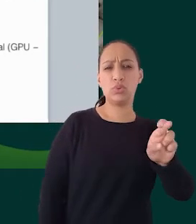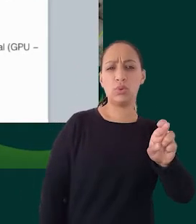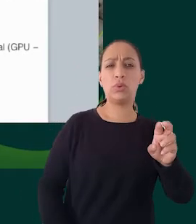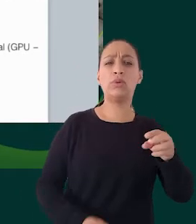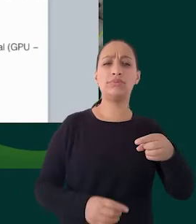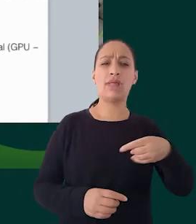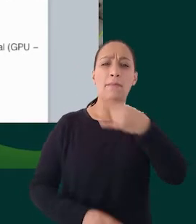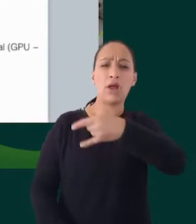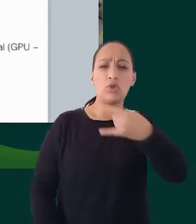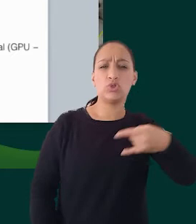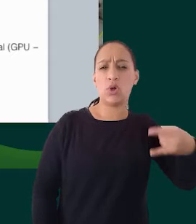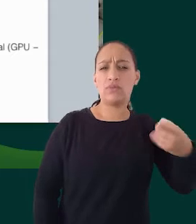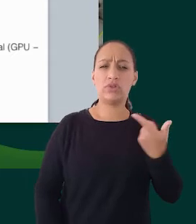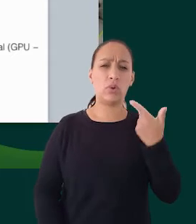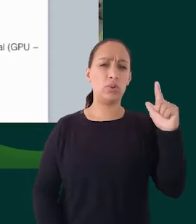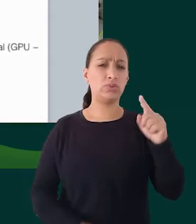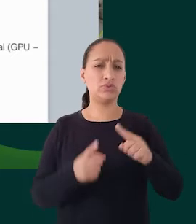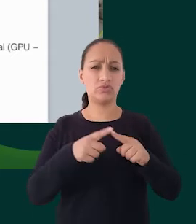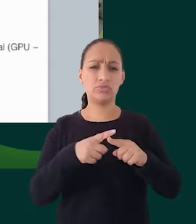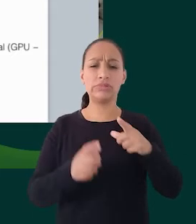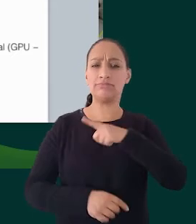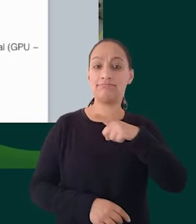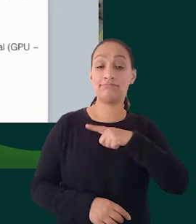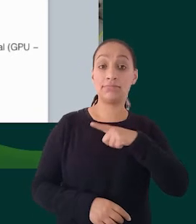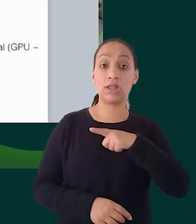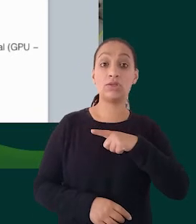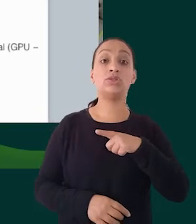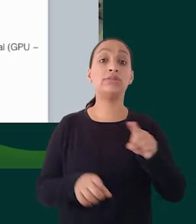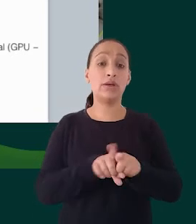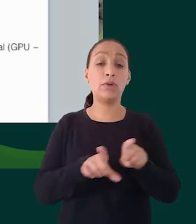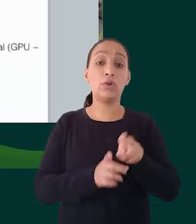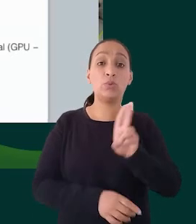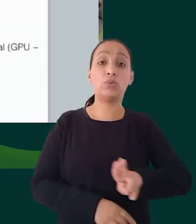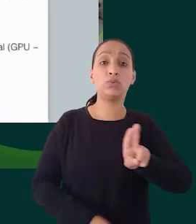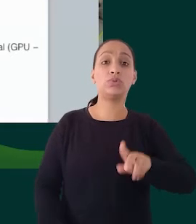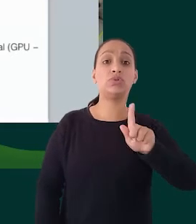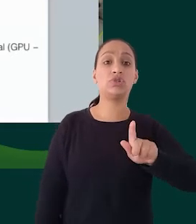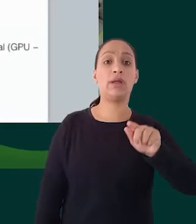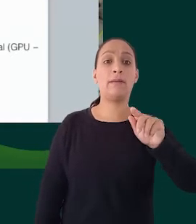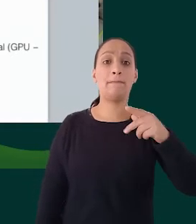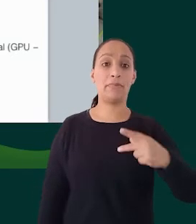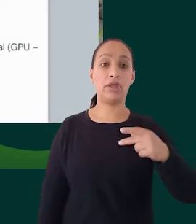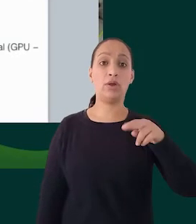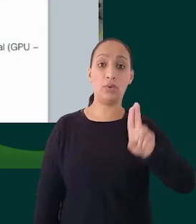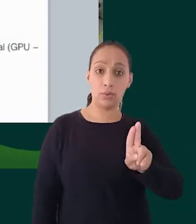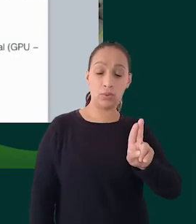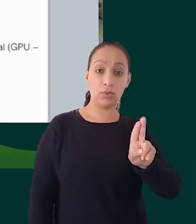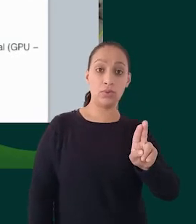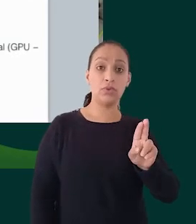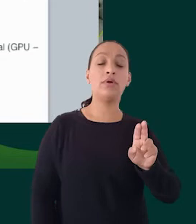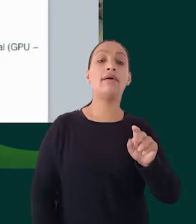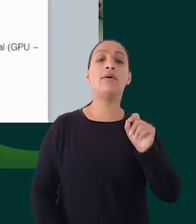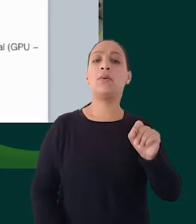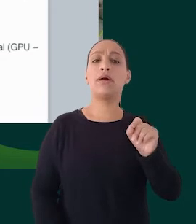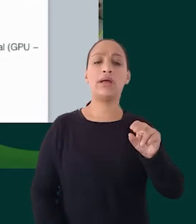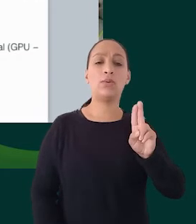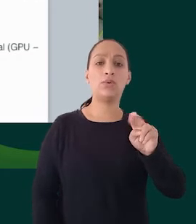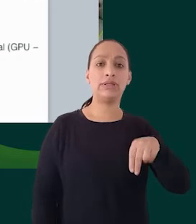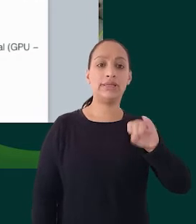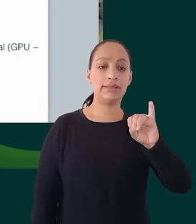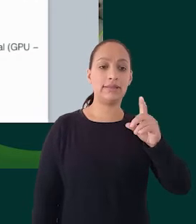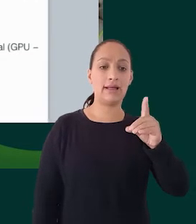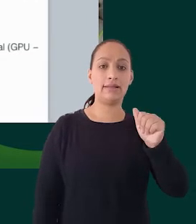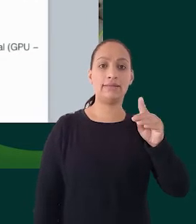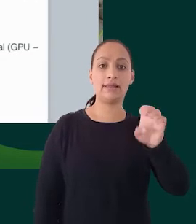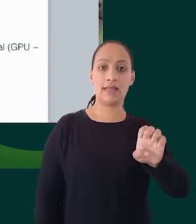que existem, e o uso de GPUs, né, unidades de processamento gráficos nos computadores,